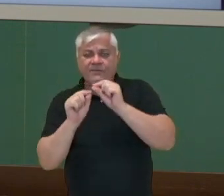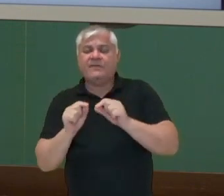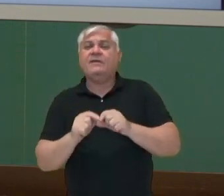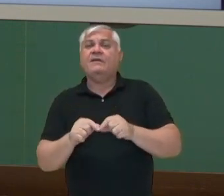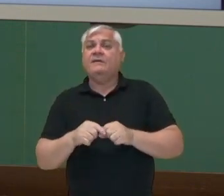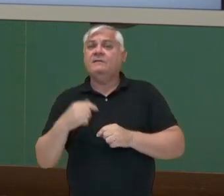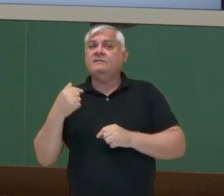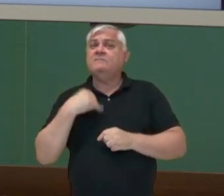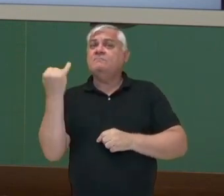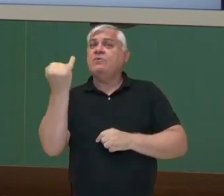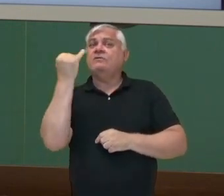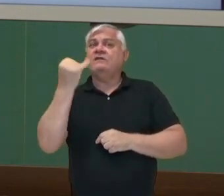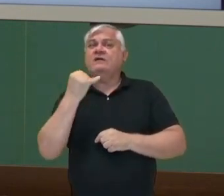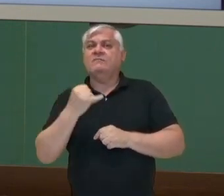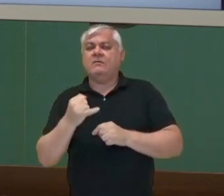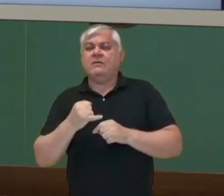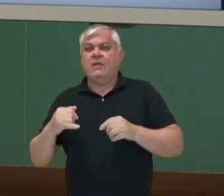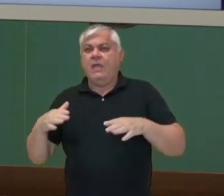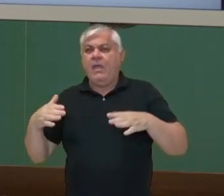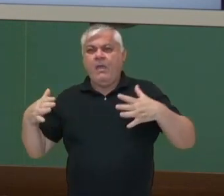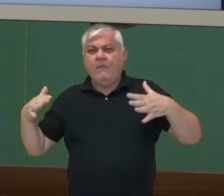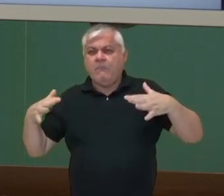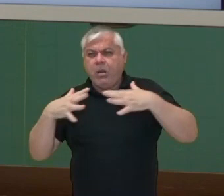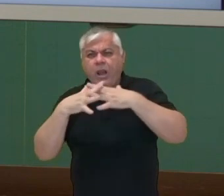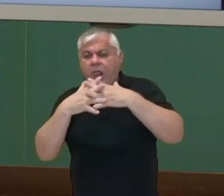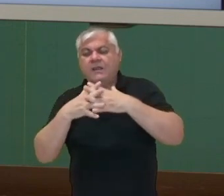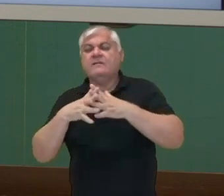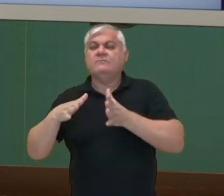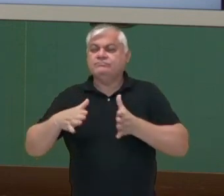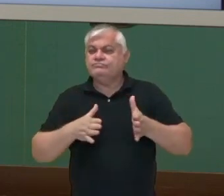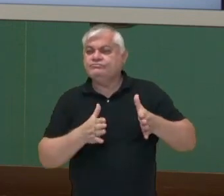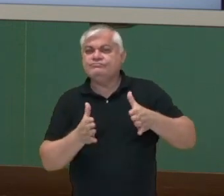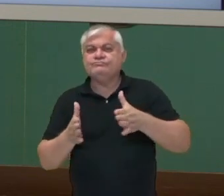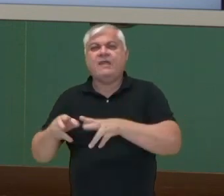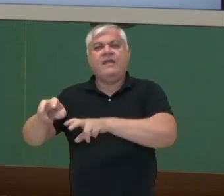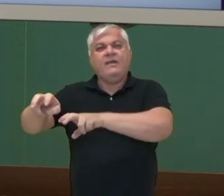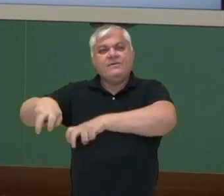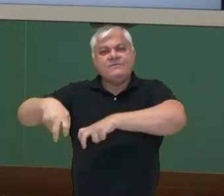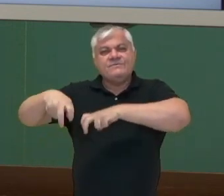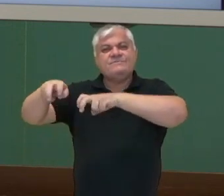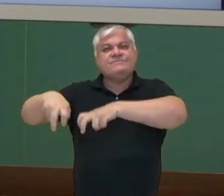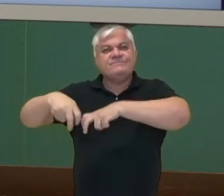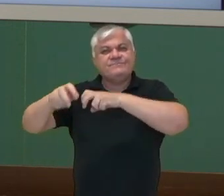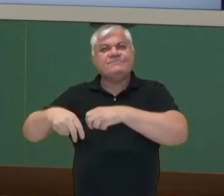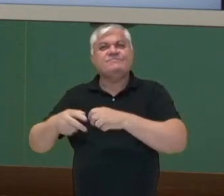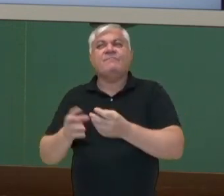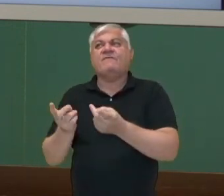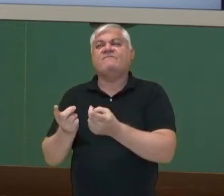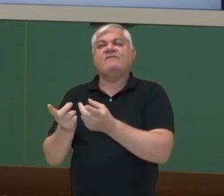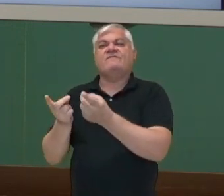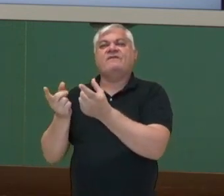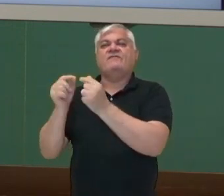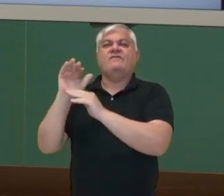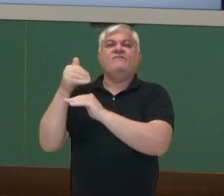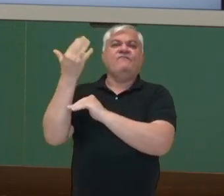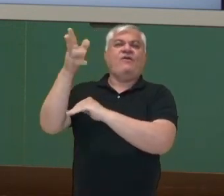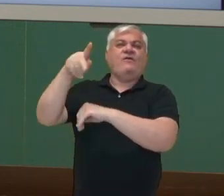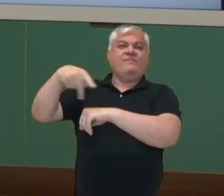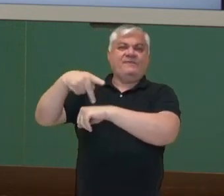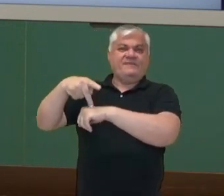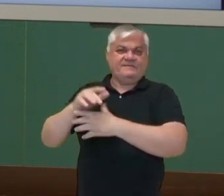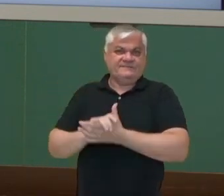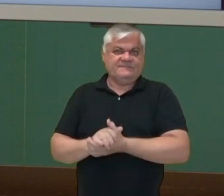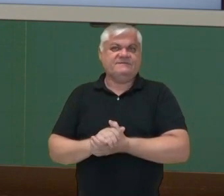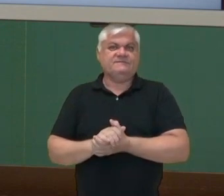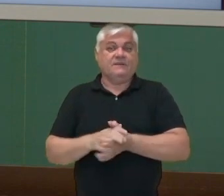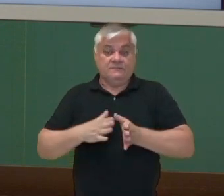escoar principalmente grande parte da produção agrícola que é destinada para exportação. Então vejam o quanto os rios